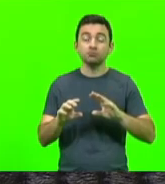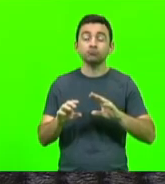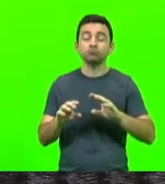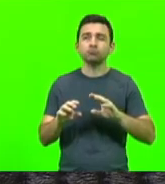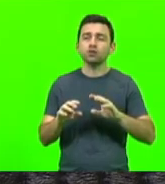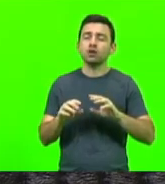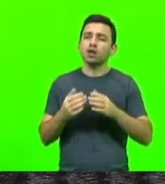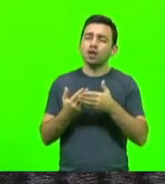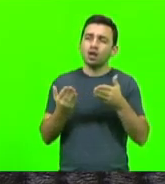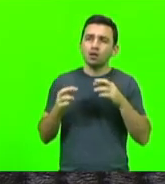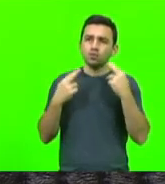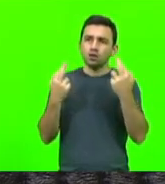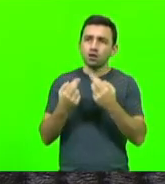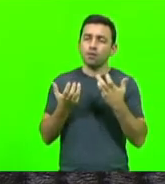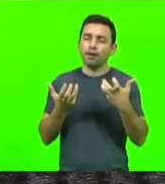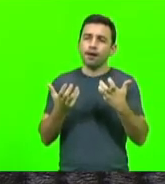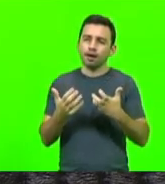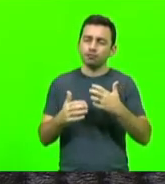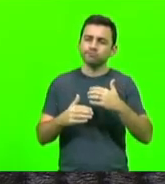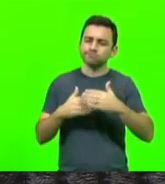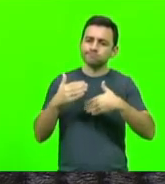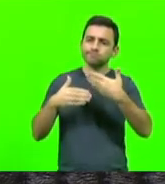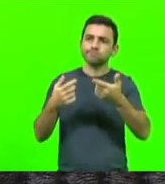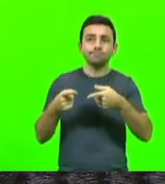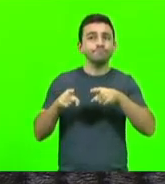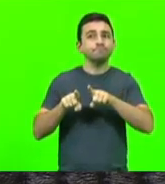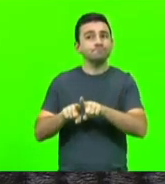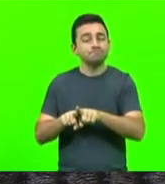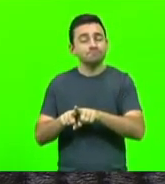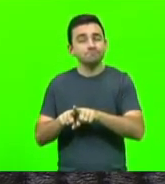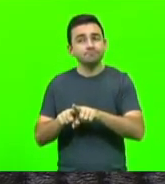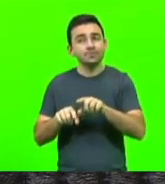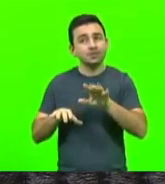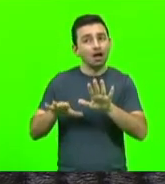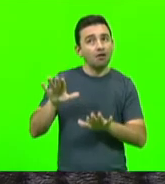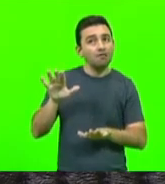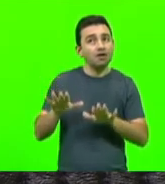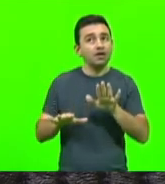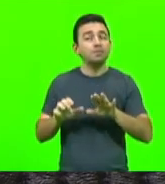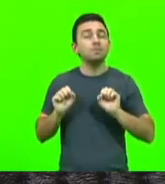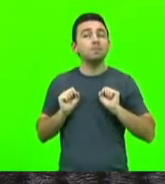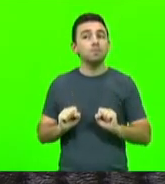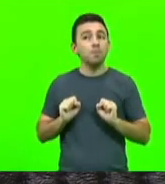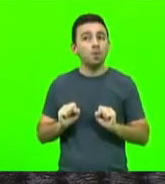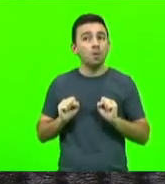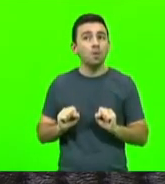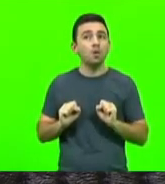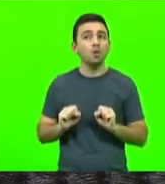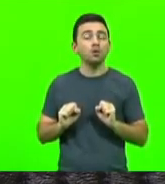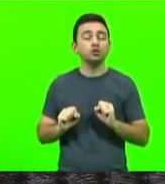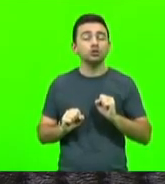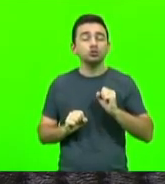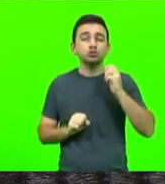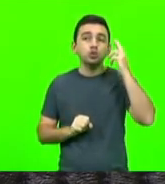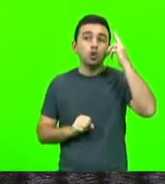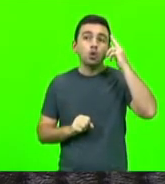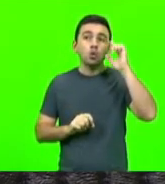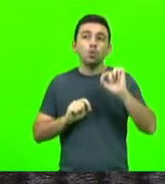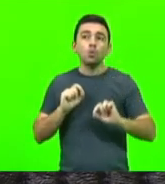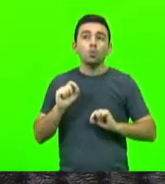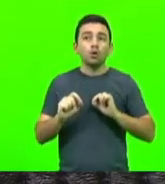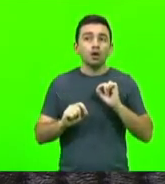avançar numa possível parceria e, quiçá, até este sonho que